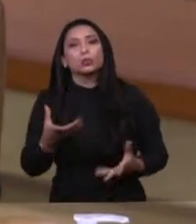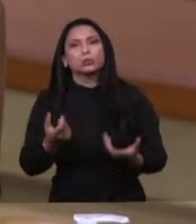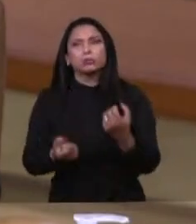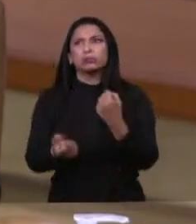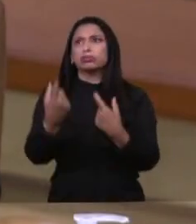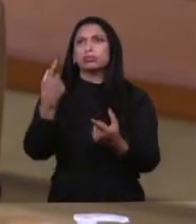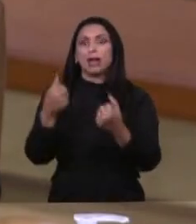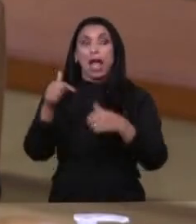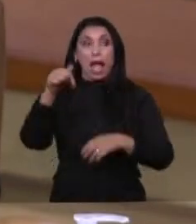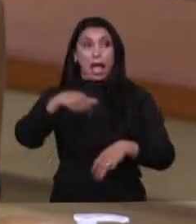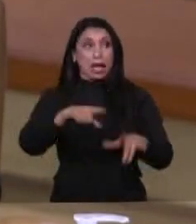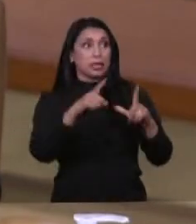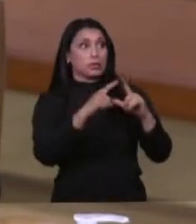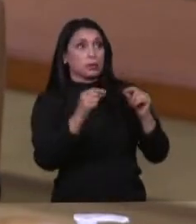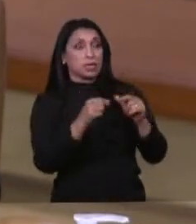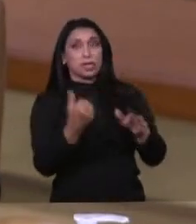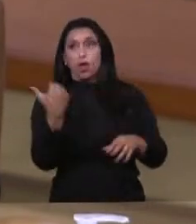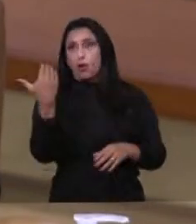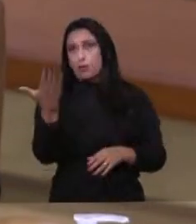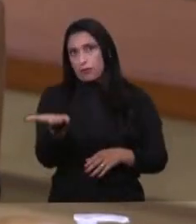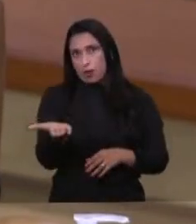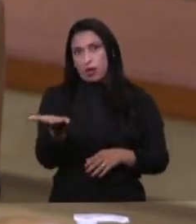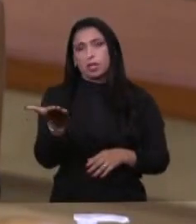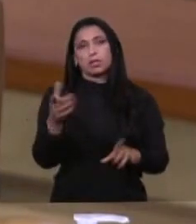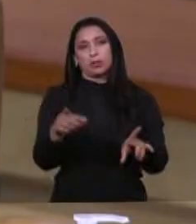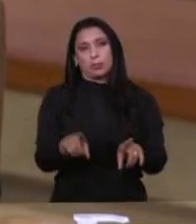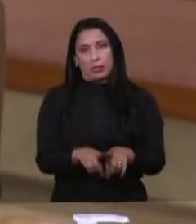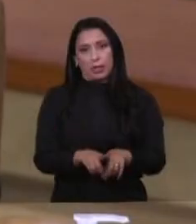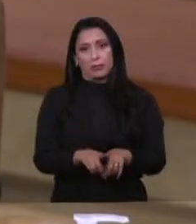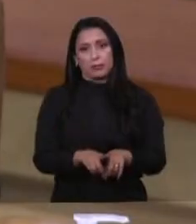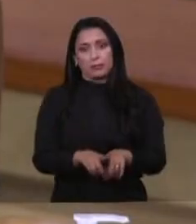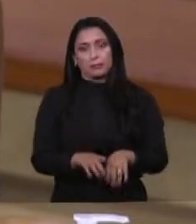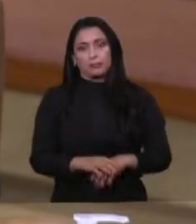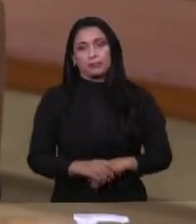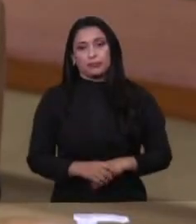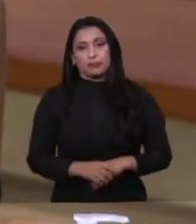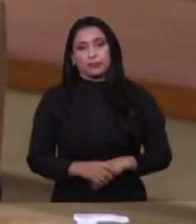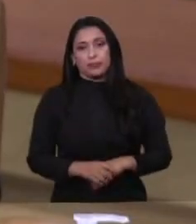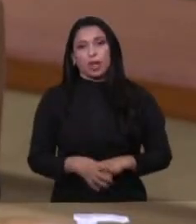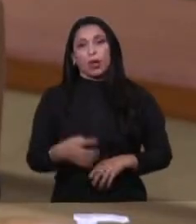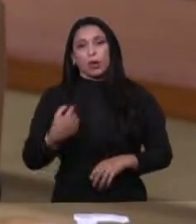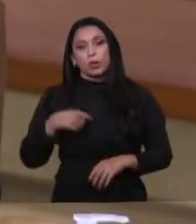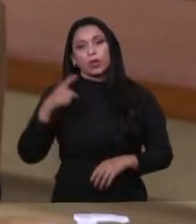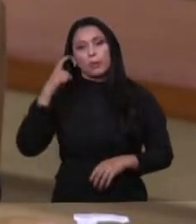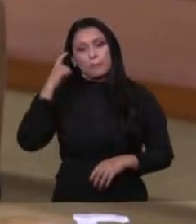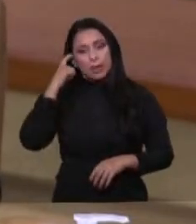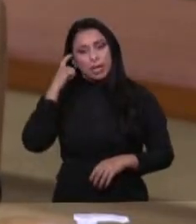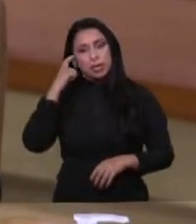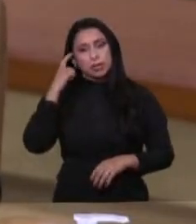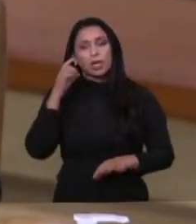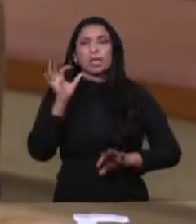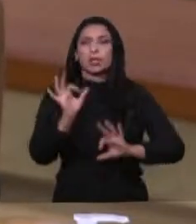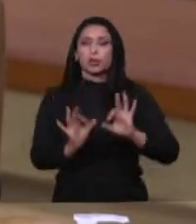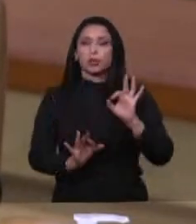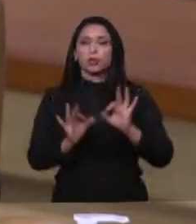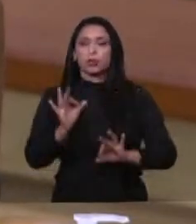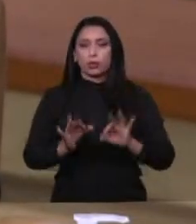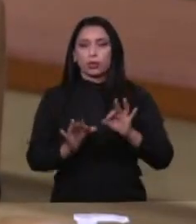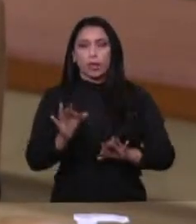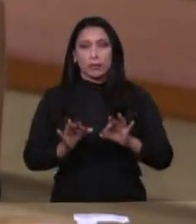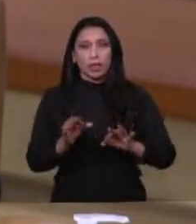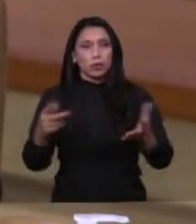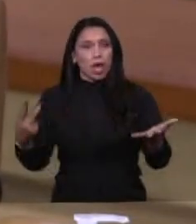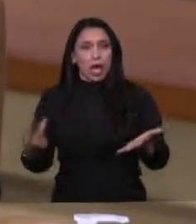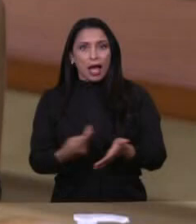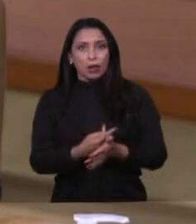Seja em Brasília, seja fora de Brasília. A tendência é que esses julgamentos ocorram em primeiro grau